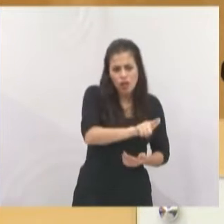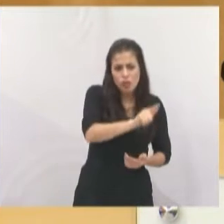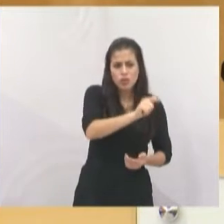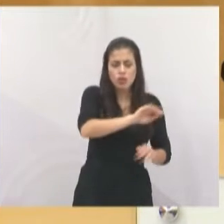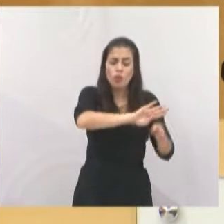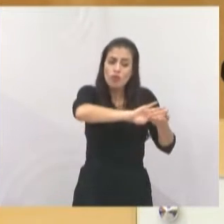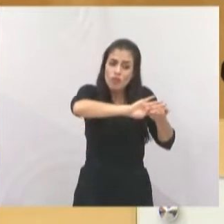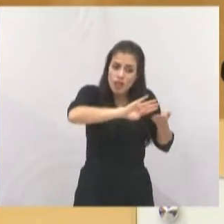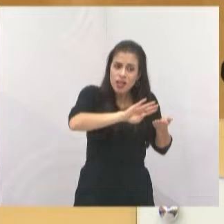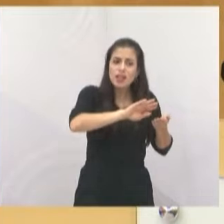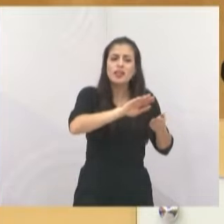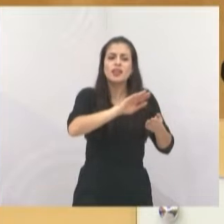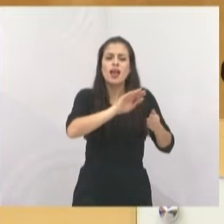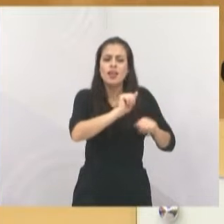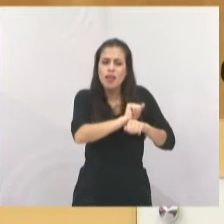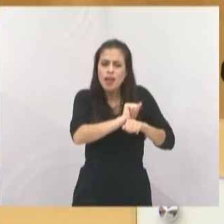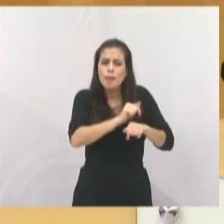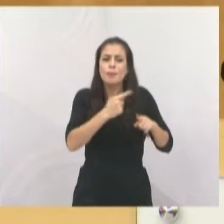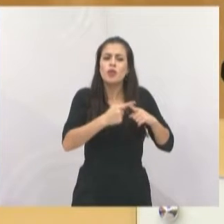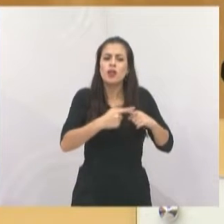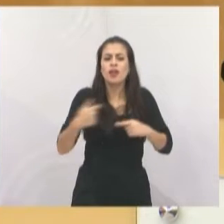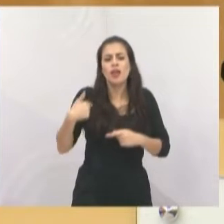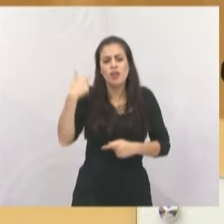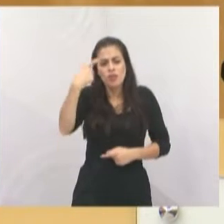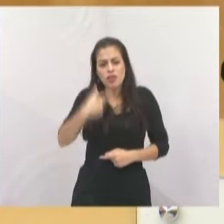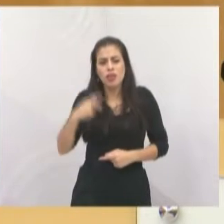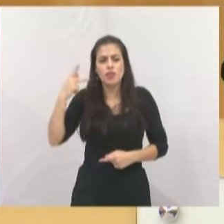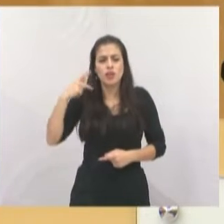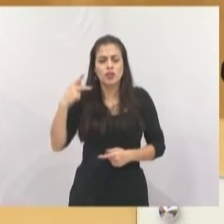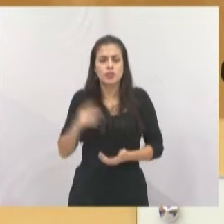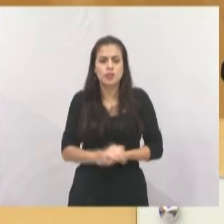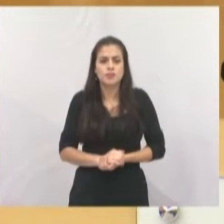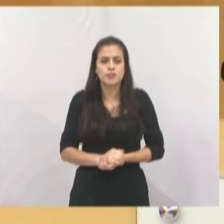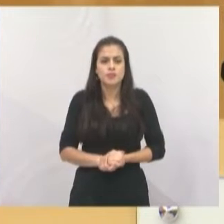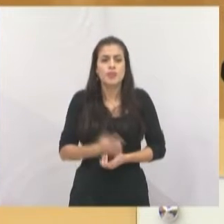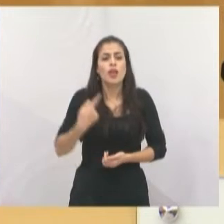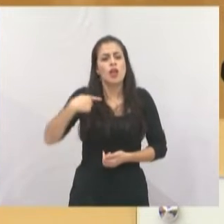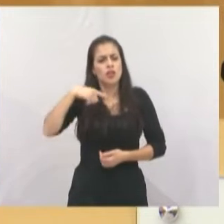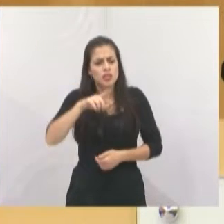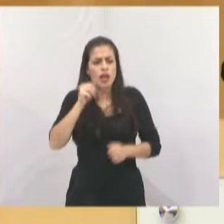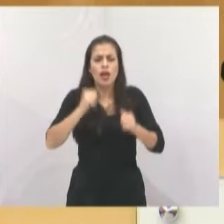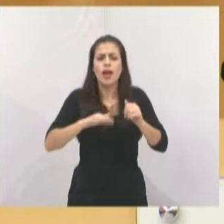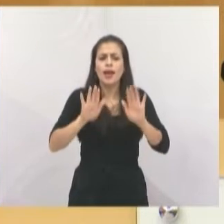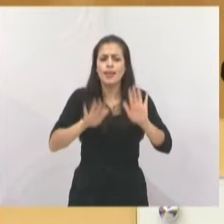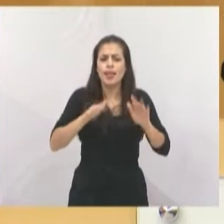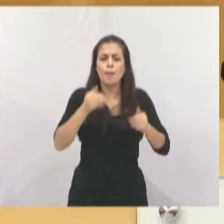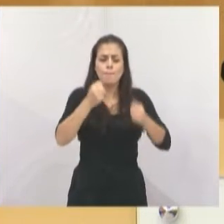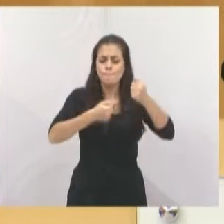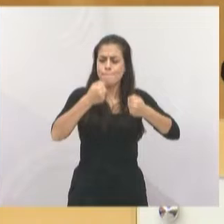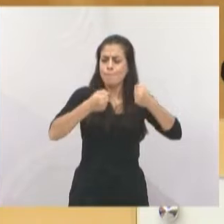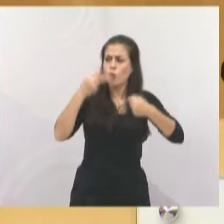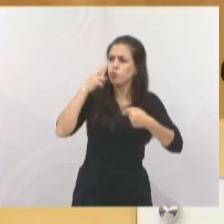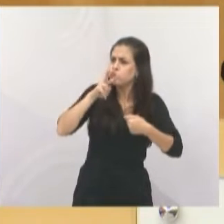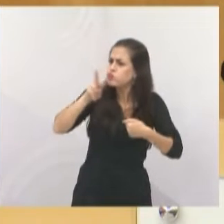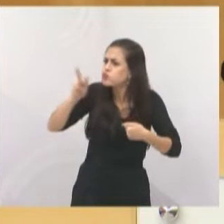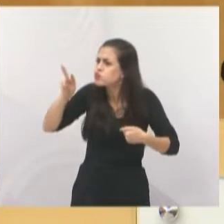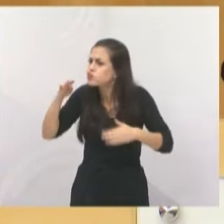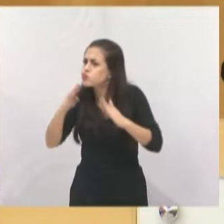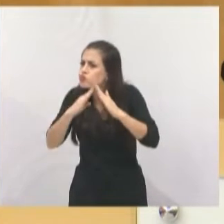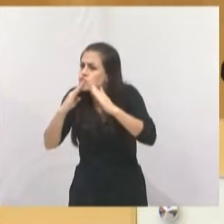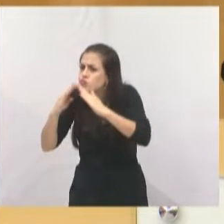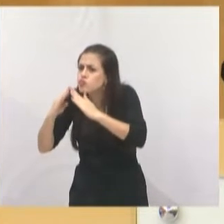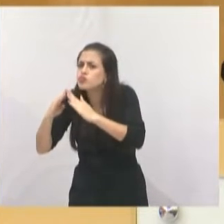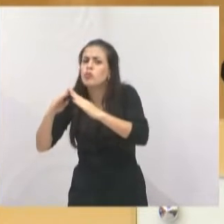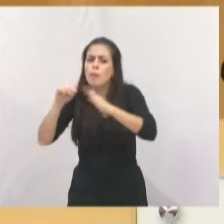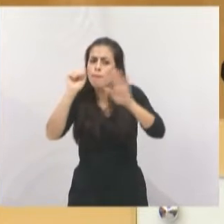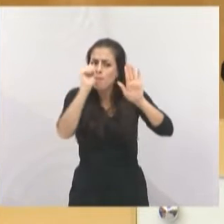vocês, debaixo de sol a sol, que às vezes eu estou passando de carro, vejo vocês lá, de casa em casa, né, tentando fazer com que